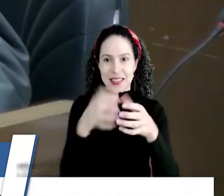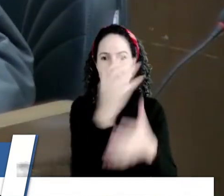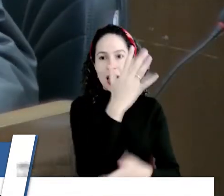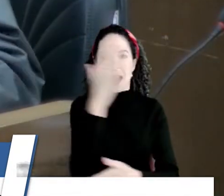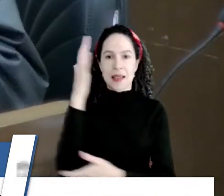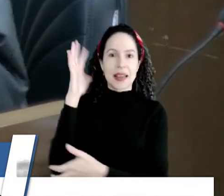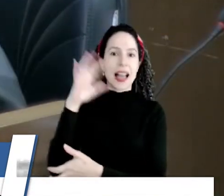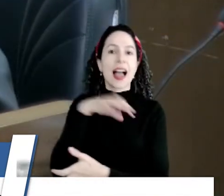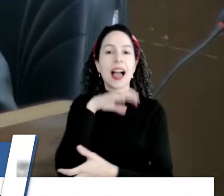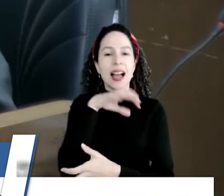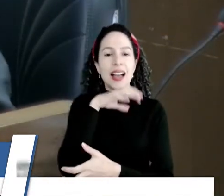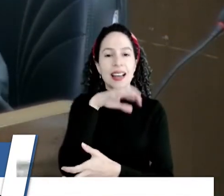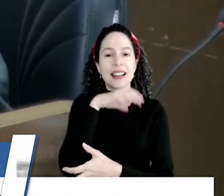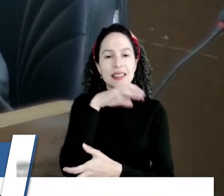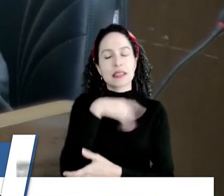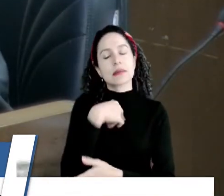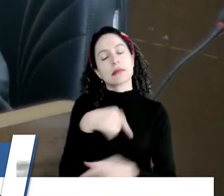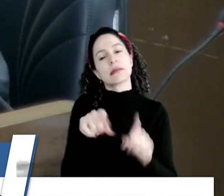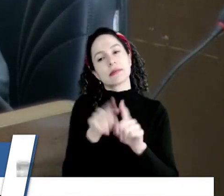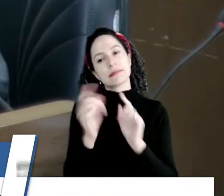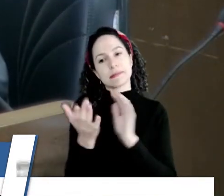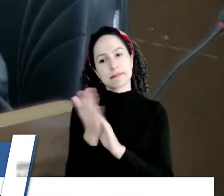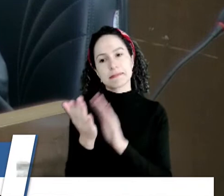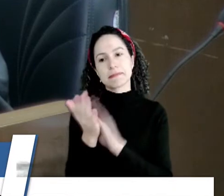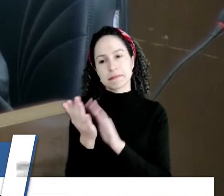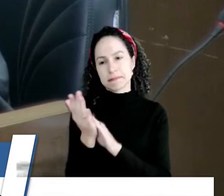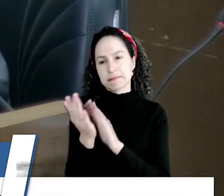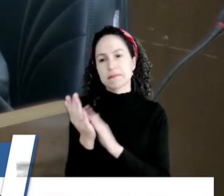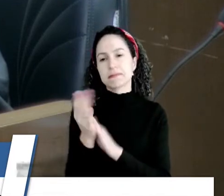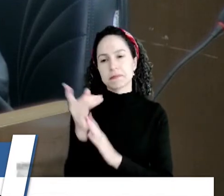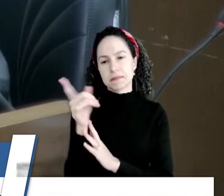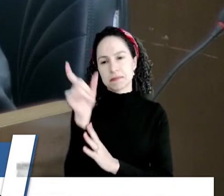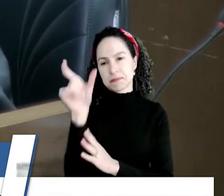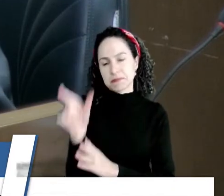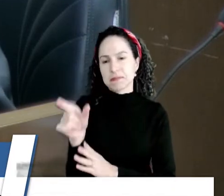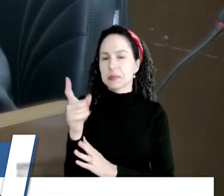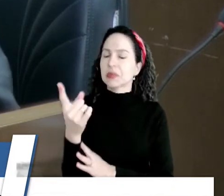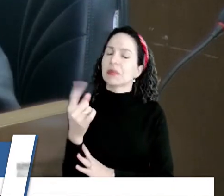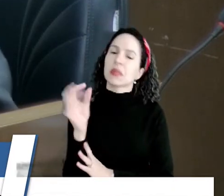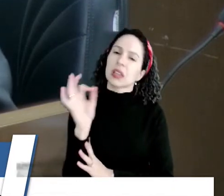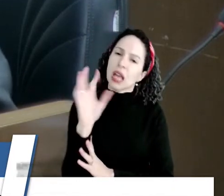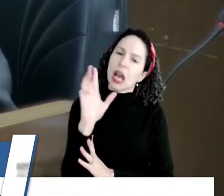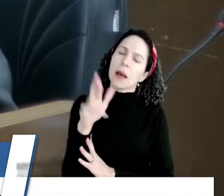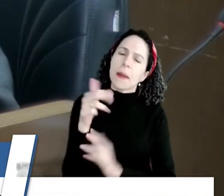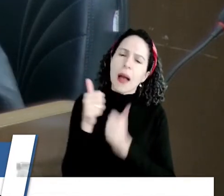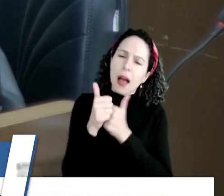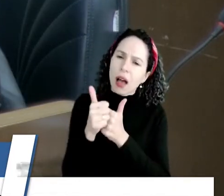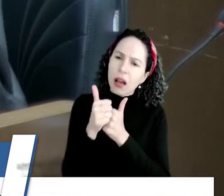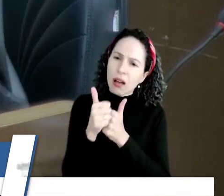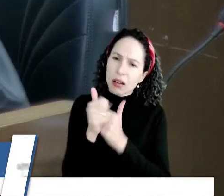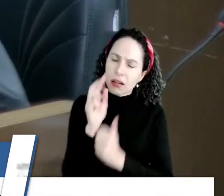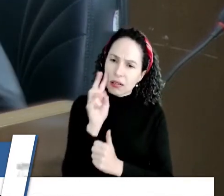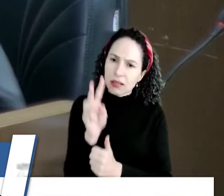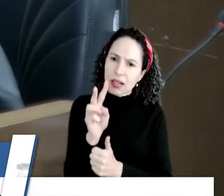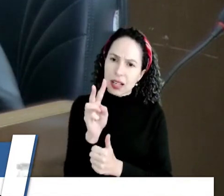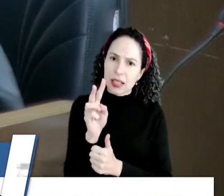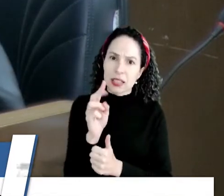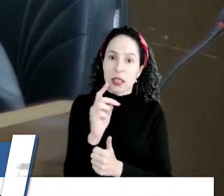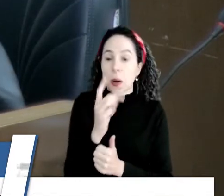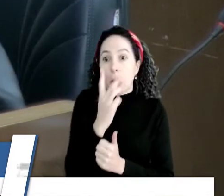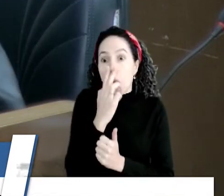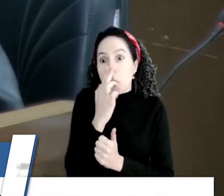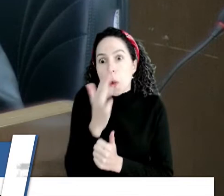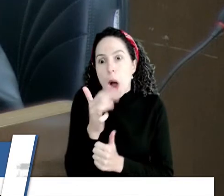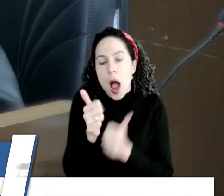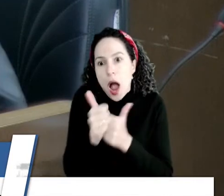né, você, e realmente eu acompanho também, não tão assíduo, mas eu acompanho algumas situações que